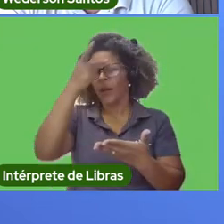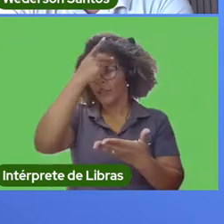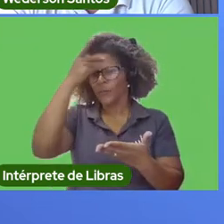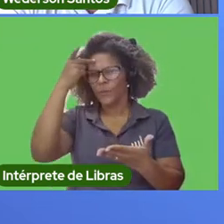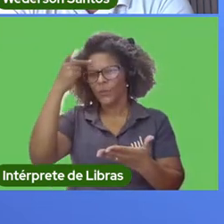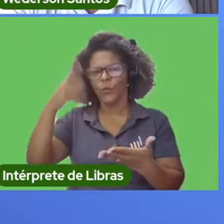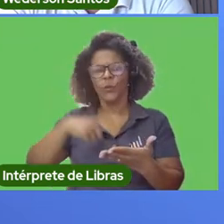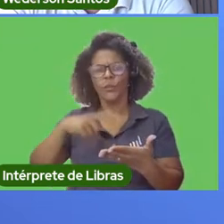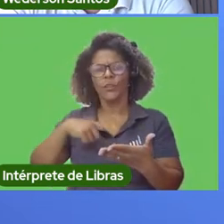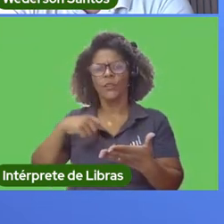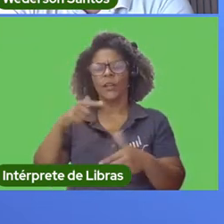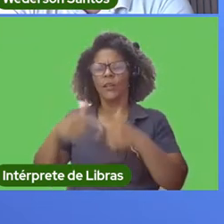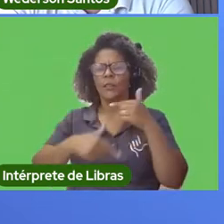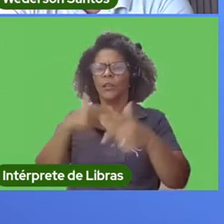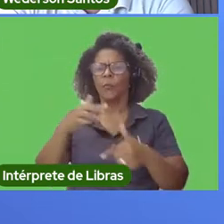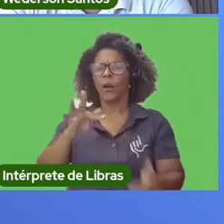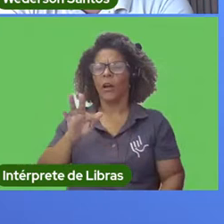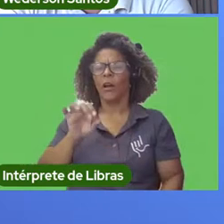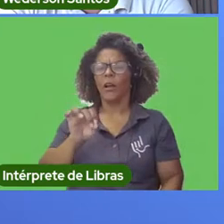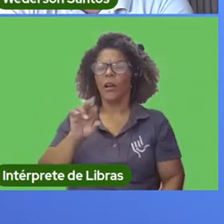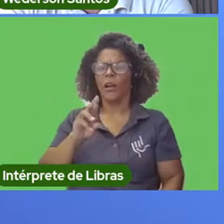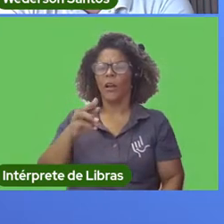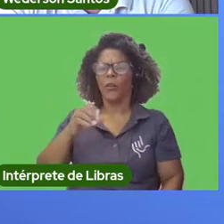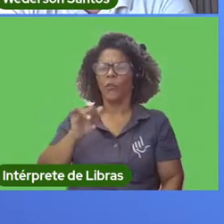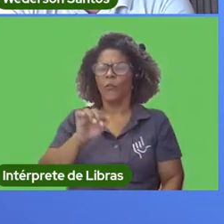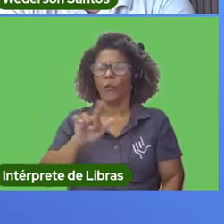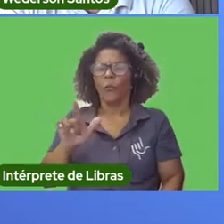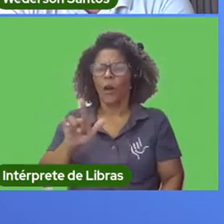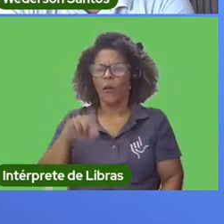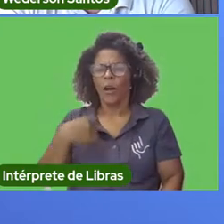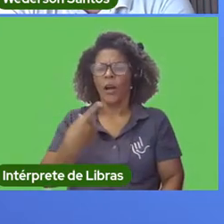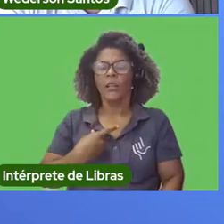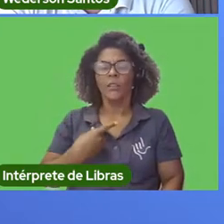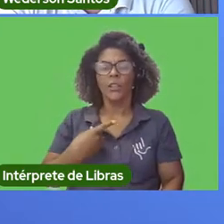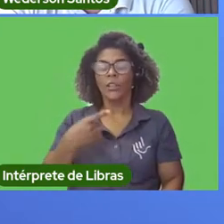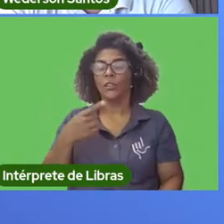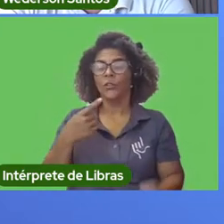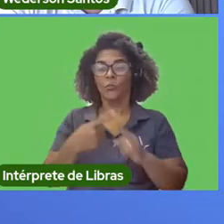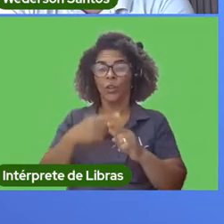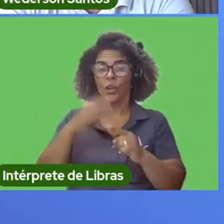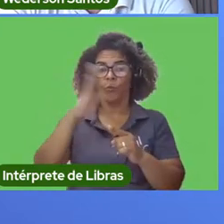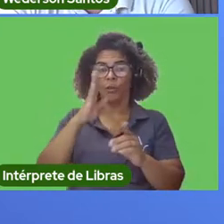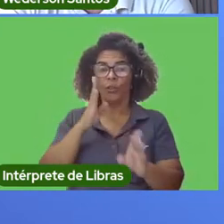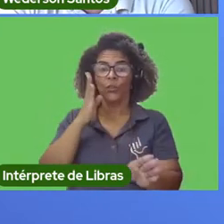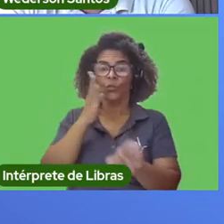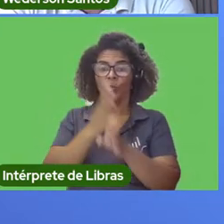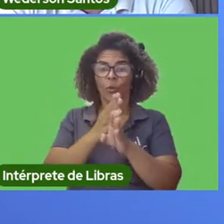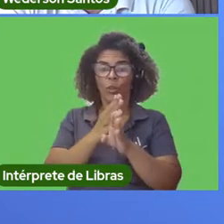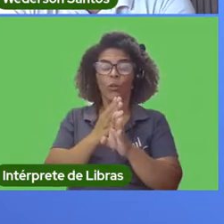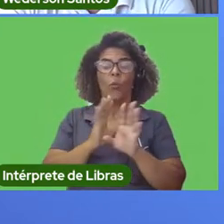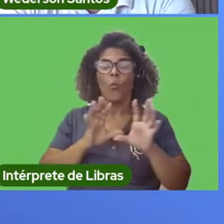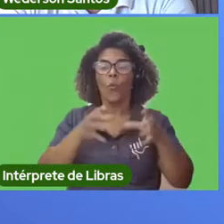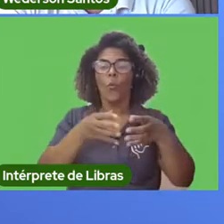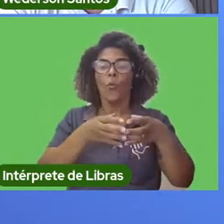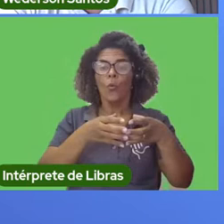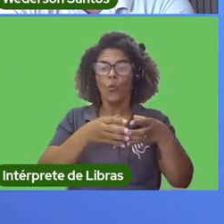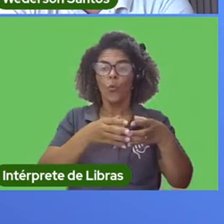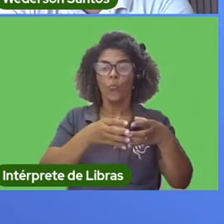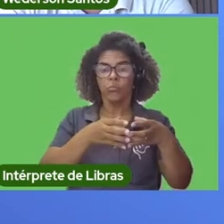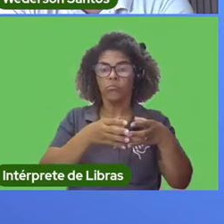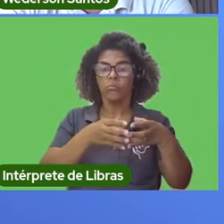né? A gente até falava ao longo da pandemia que o Brasil descobriu, né, uma parcela da população que não era visível,